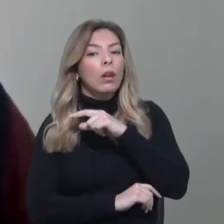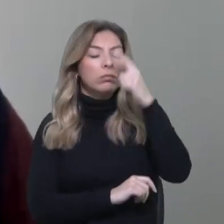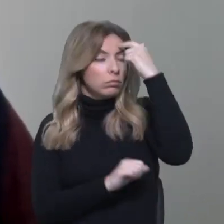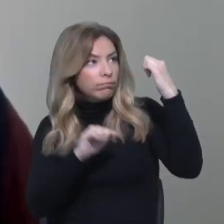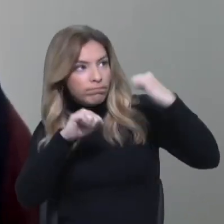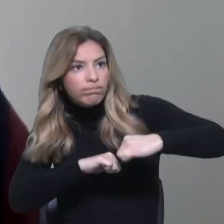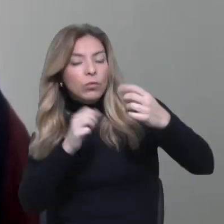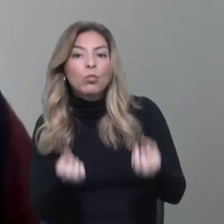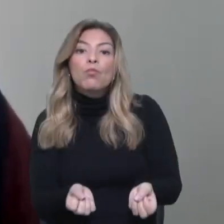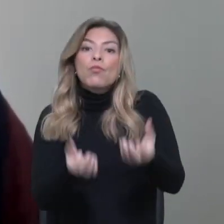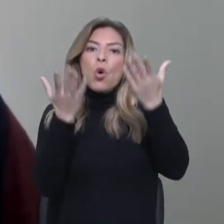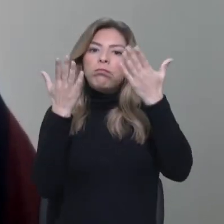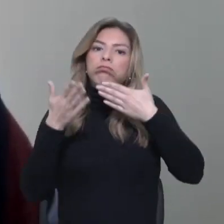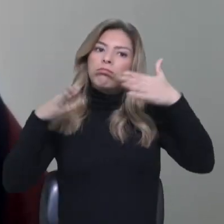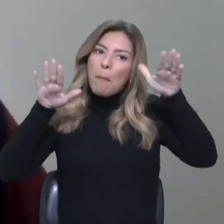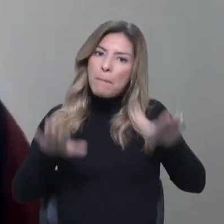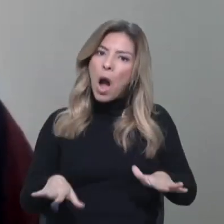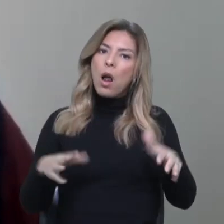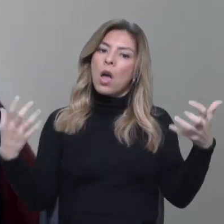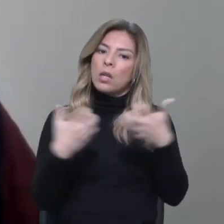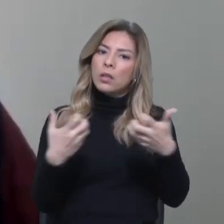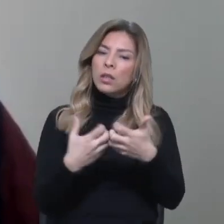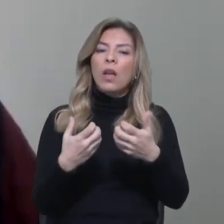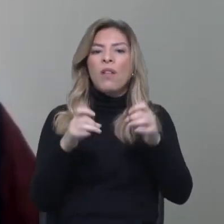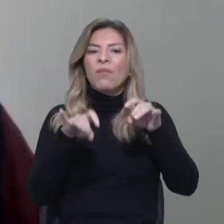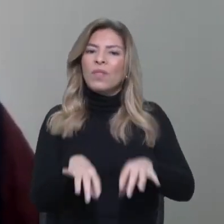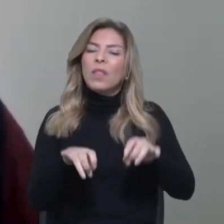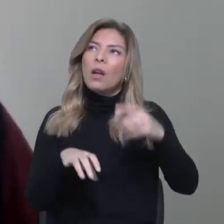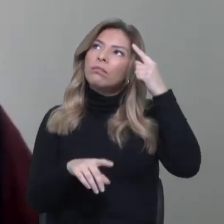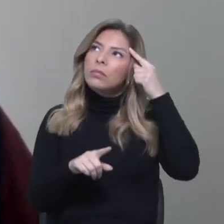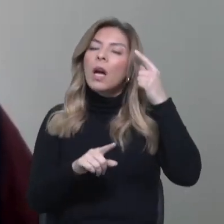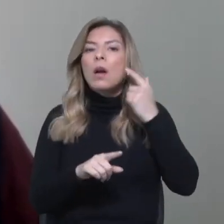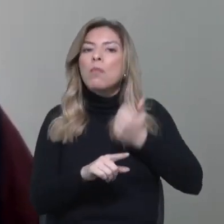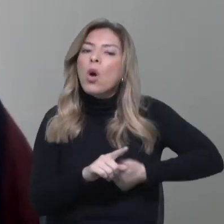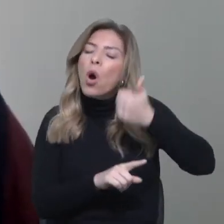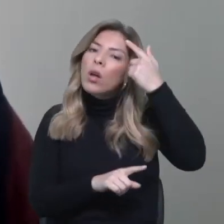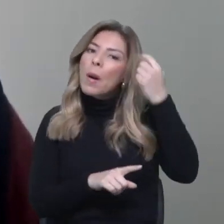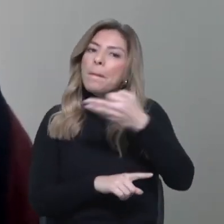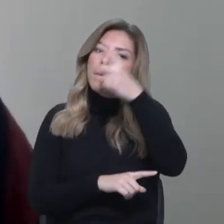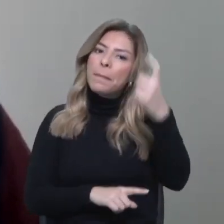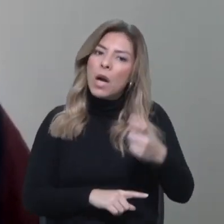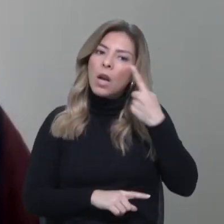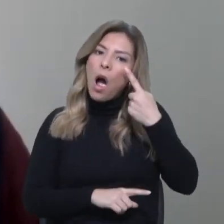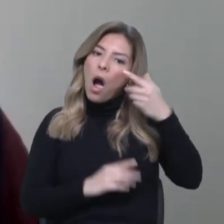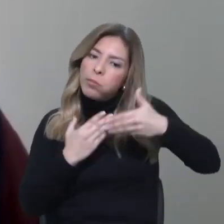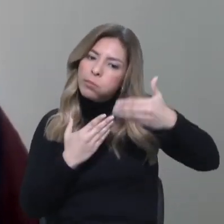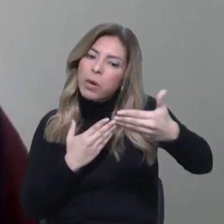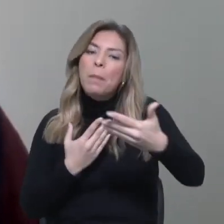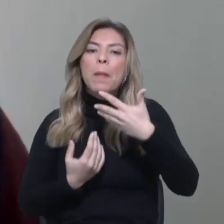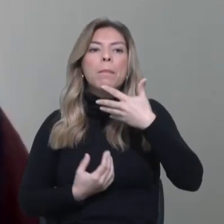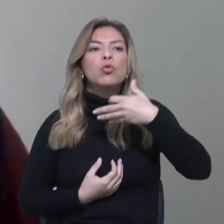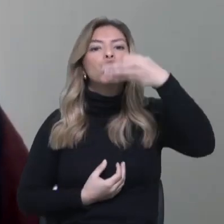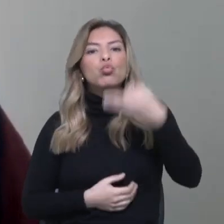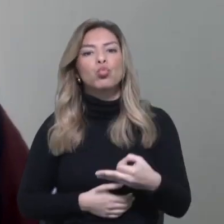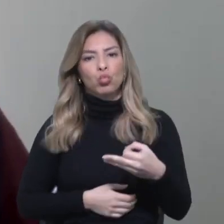menos cale as armas, que permita abrir caminho a uma paz duradoura e, como se diz, uma paz justa, que não seja uma paz